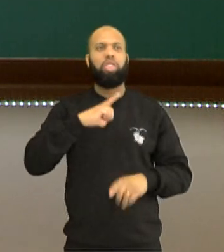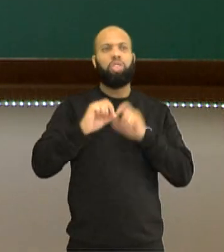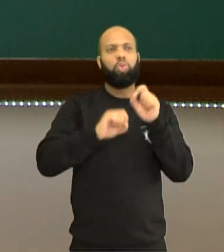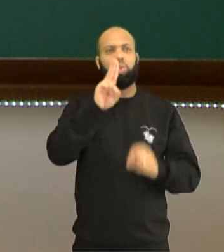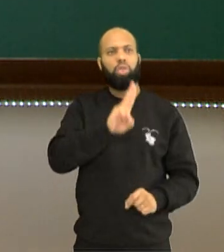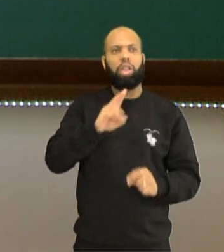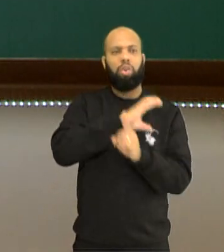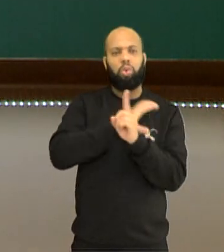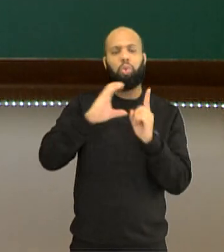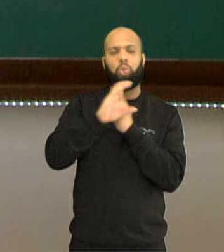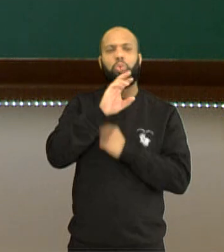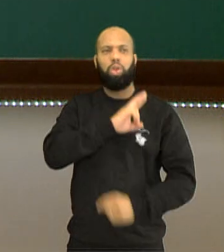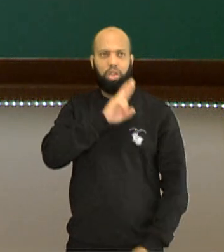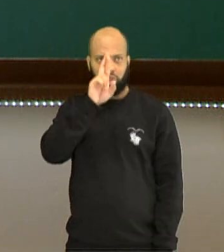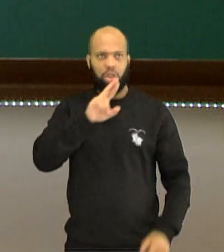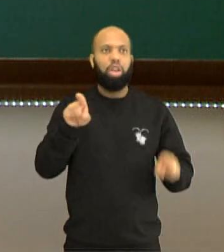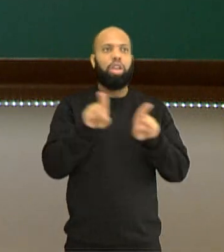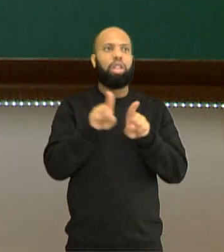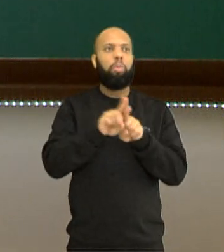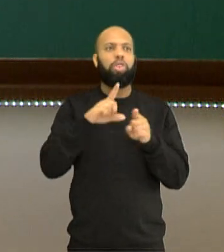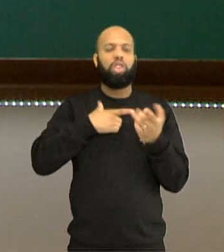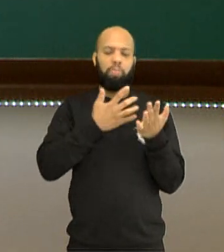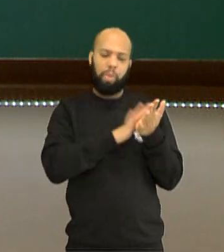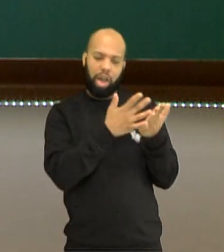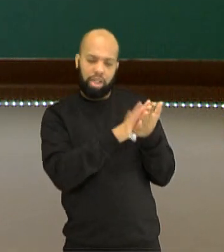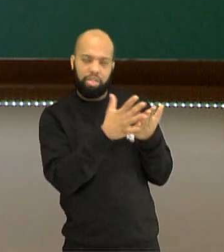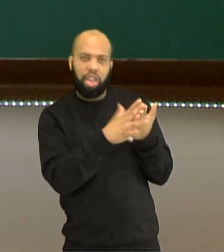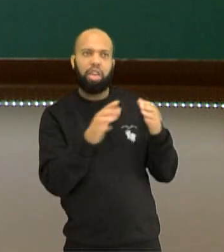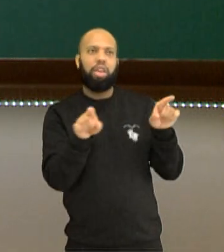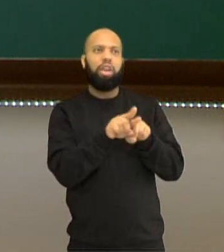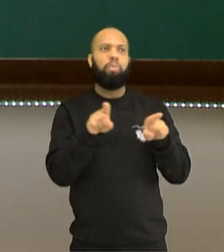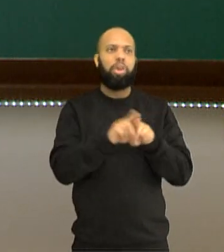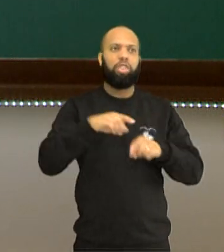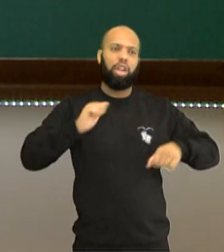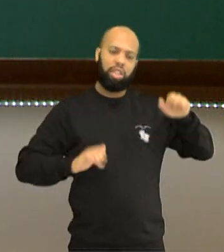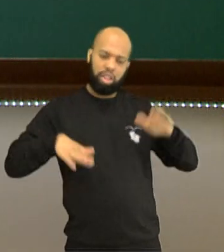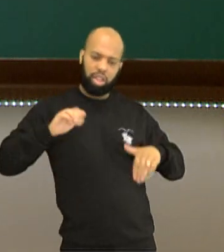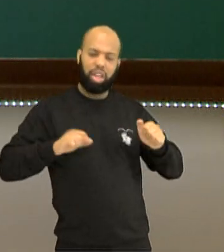religiosos. Nós temos pandeiros e tambores, que eram usados em banquetes, reuniões